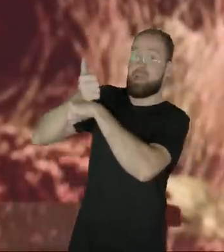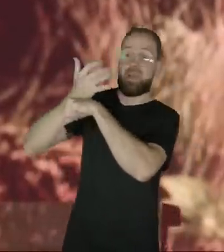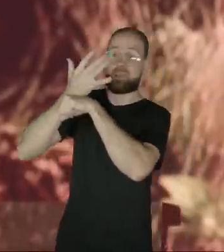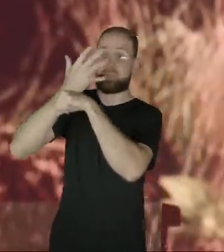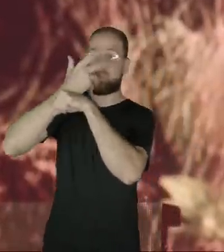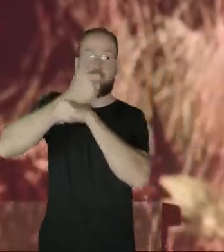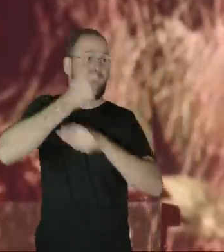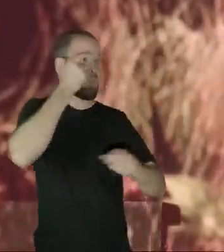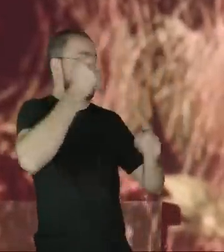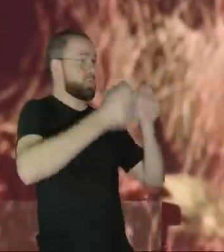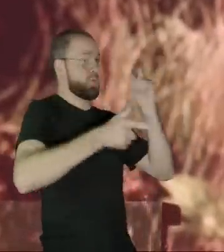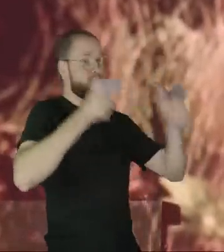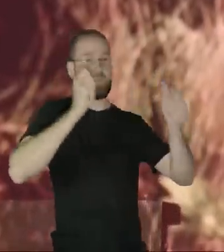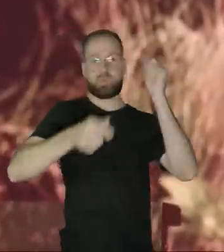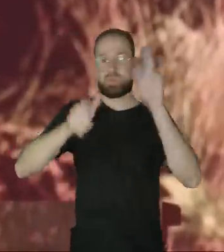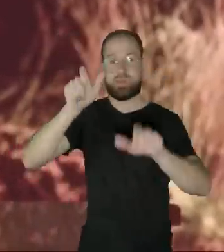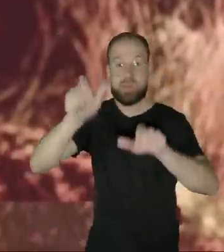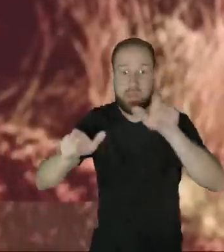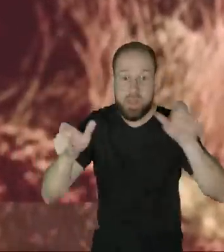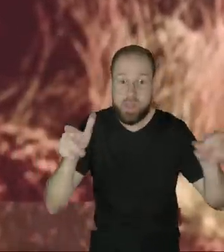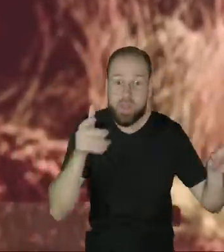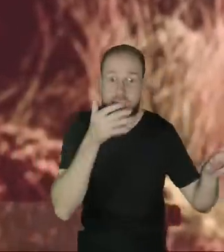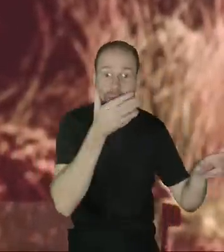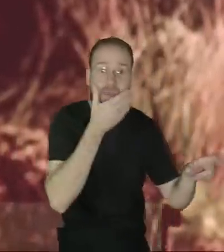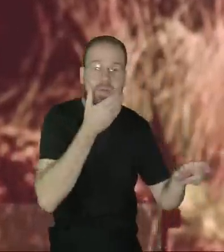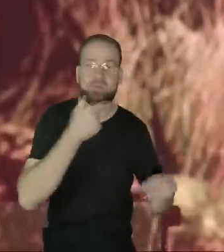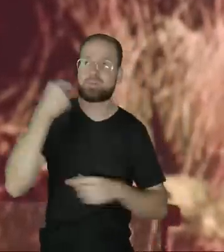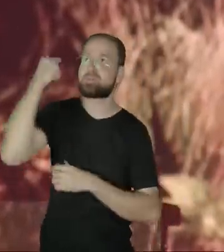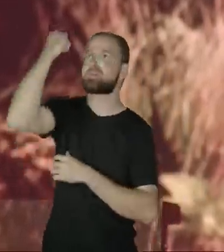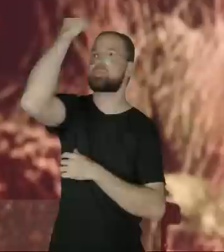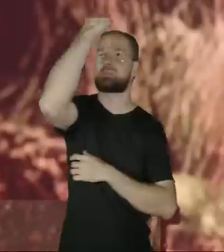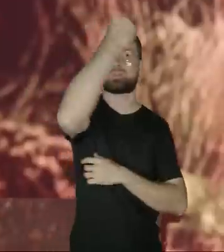homens, santo, santo és tu.